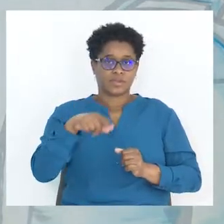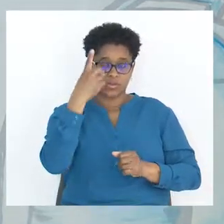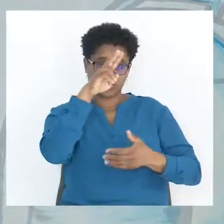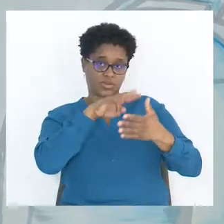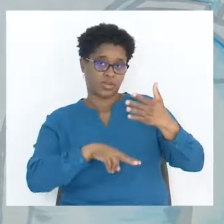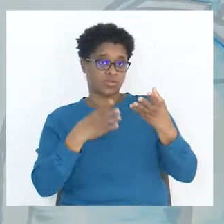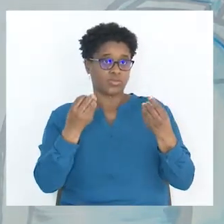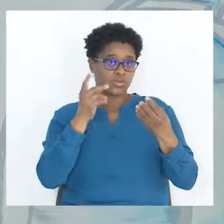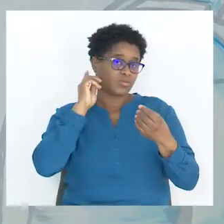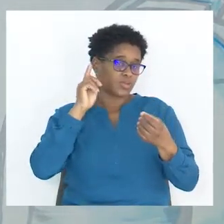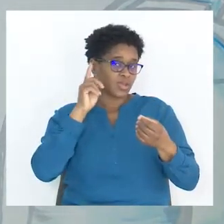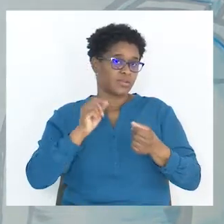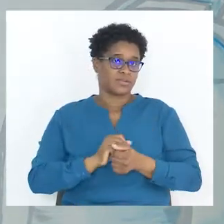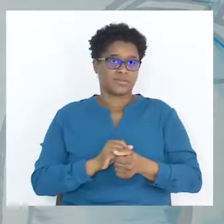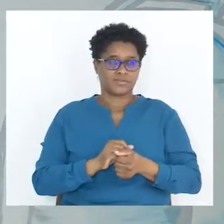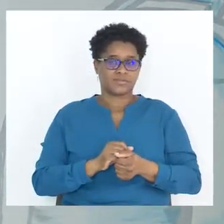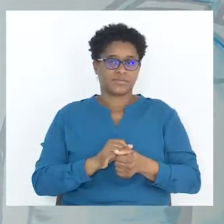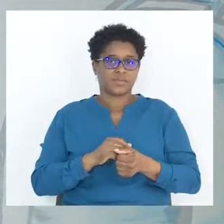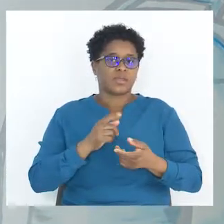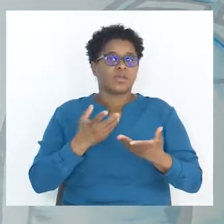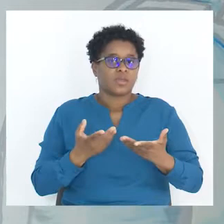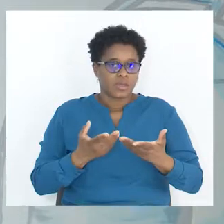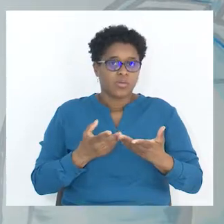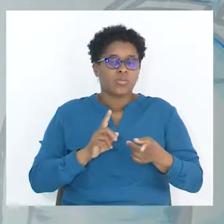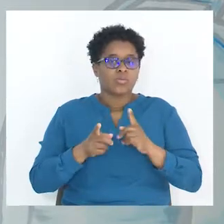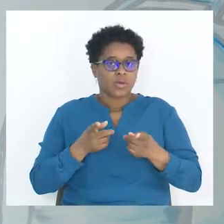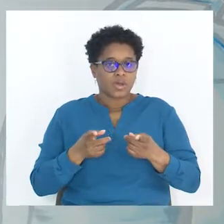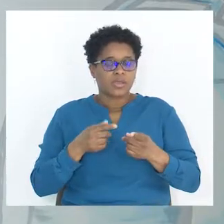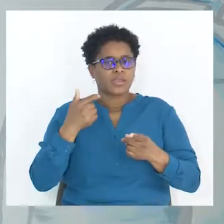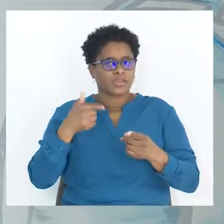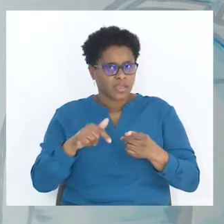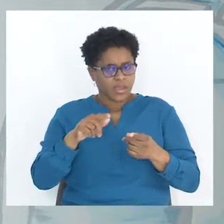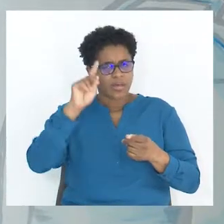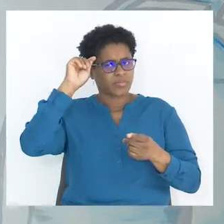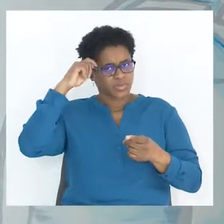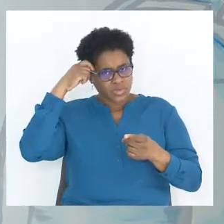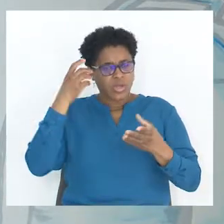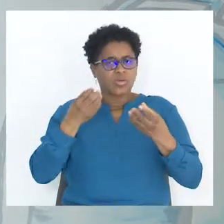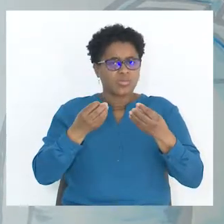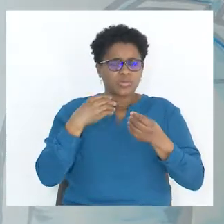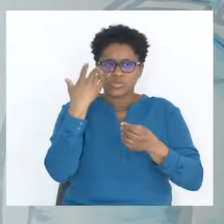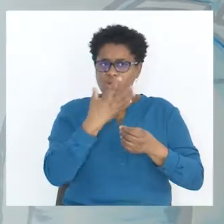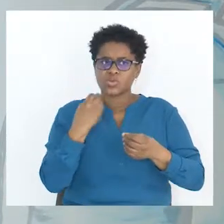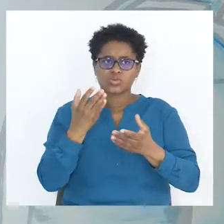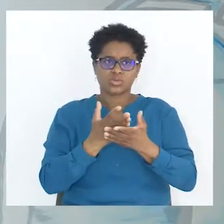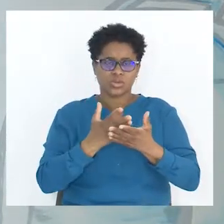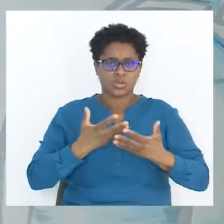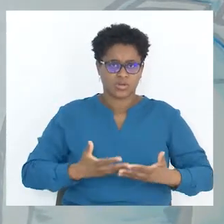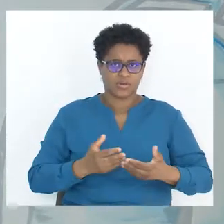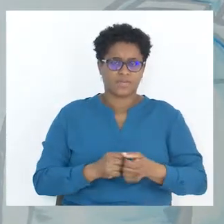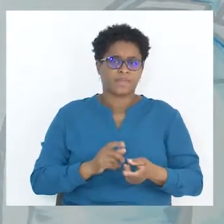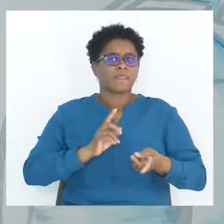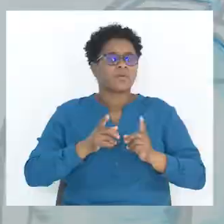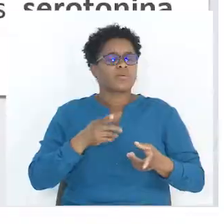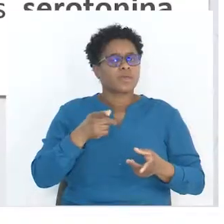Temos um texto muitíssimo importante, que é aquilo que está a afetar muito os alunos neste momento,